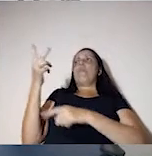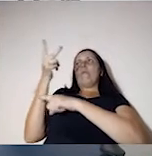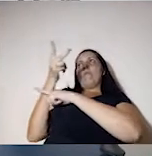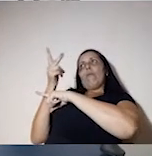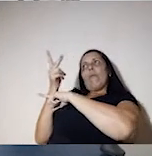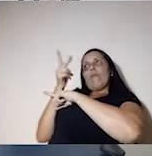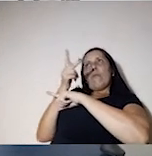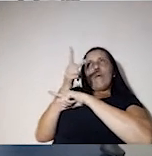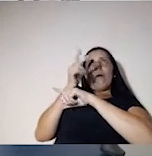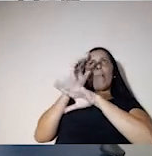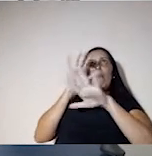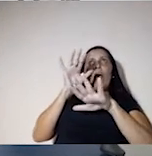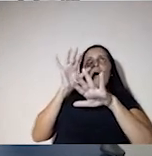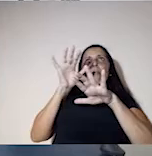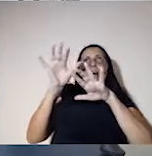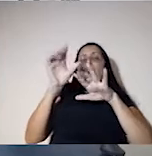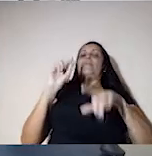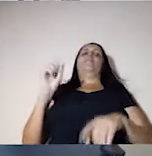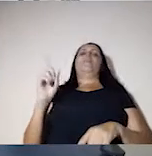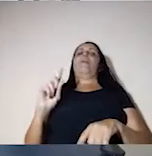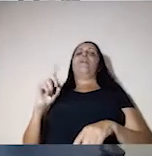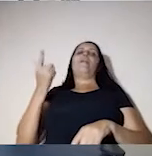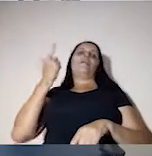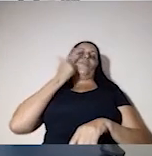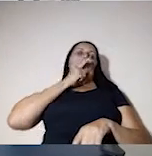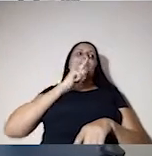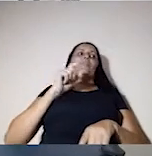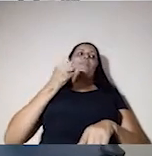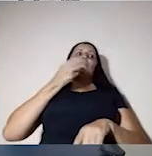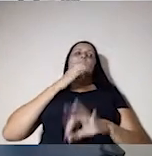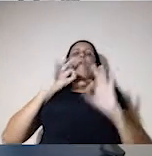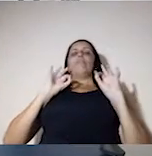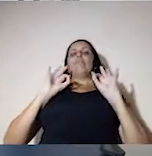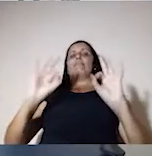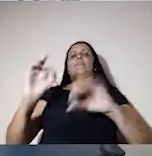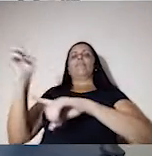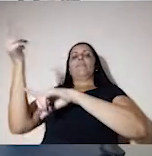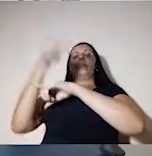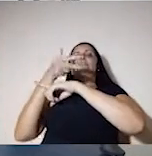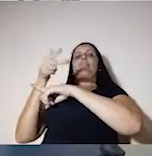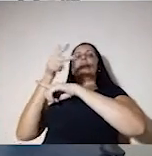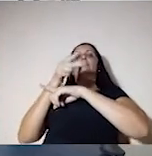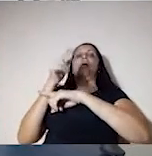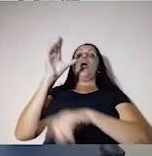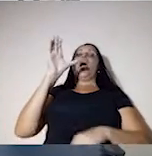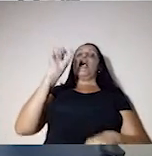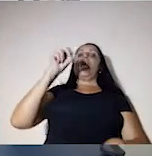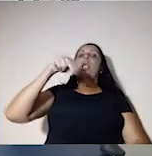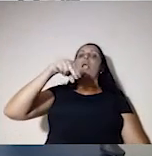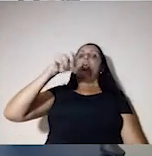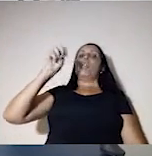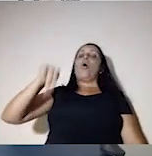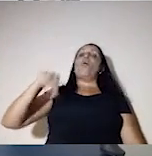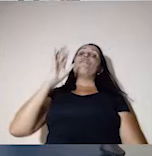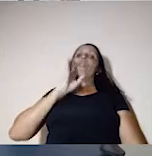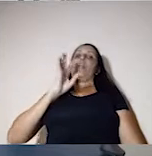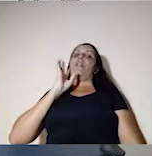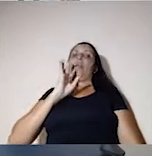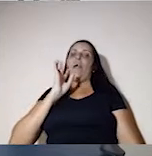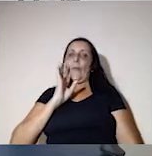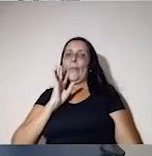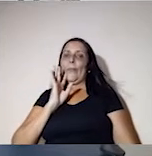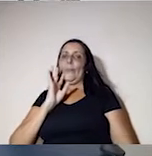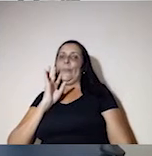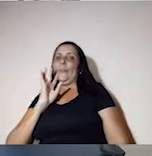eu não vou usar muita câmera lenta e tal, consigo de boa usar. Consigo de boa usar a Canon e fica